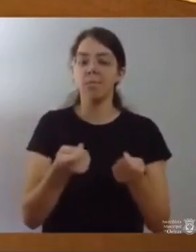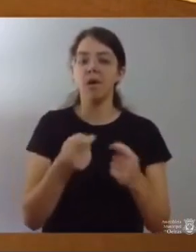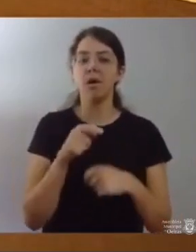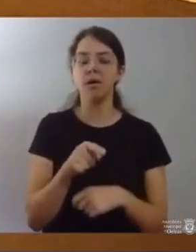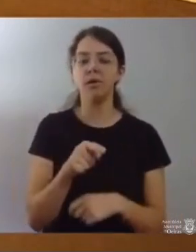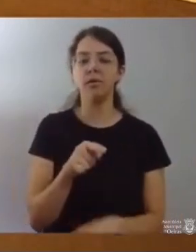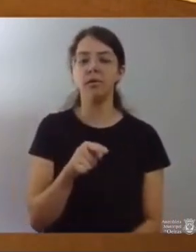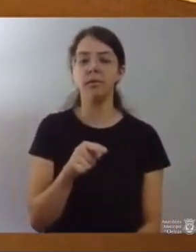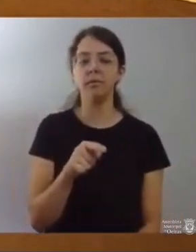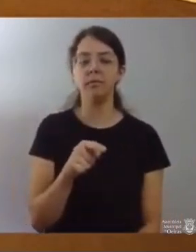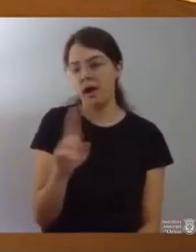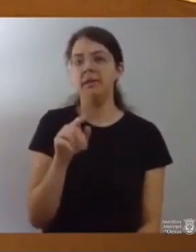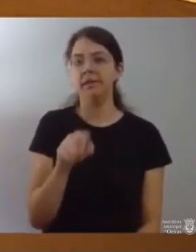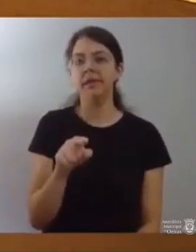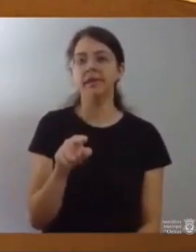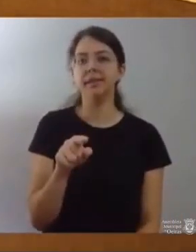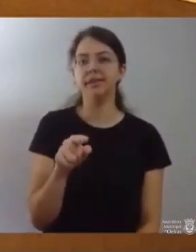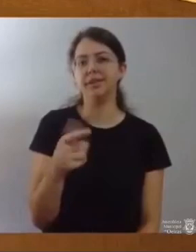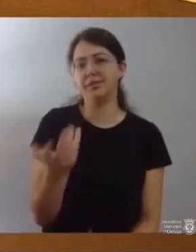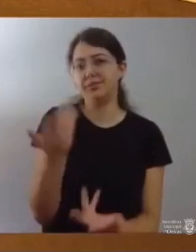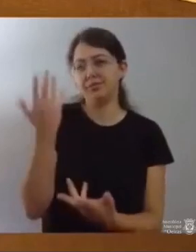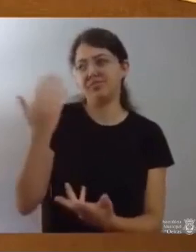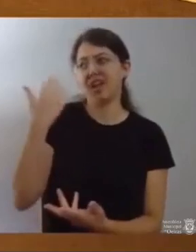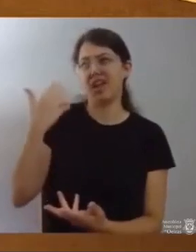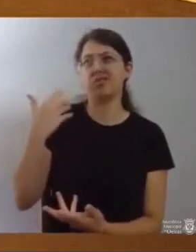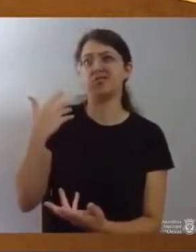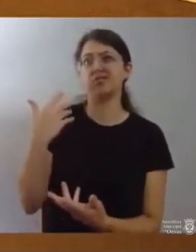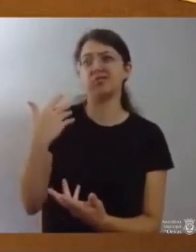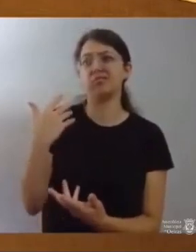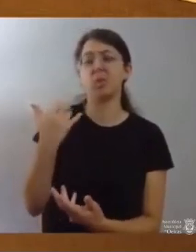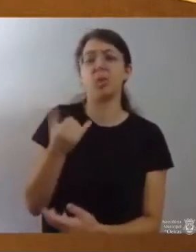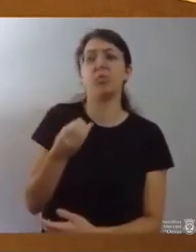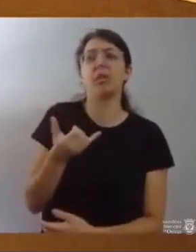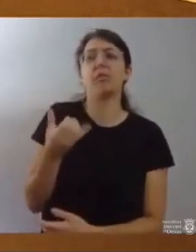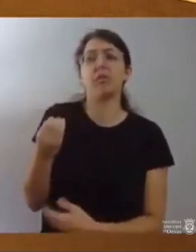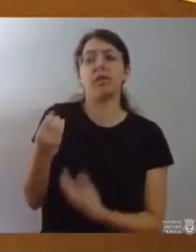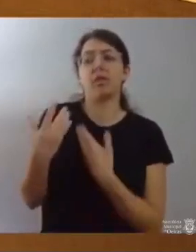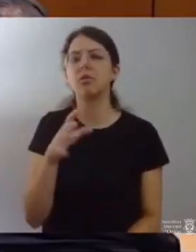a taxa que vem sendo praticada desde 2020 dos 4,7%.